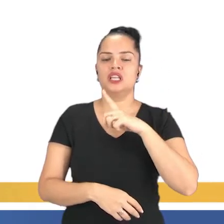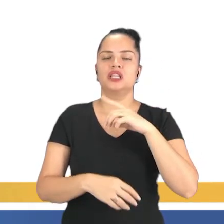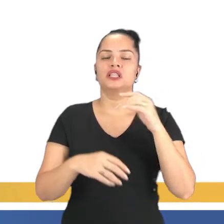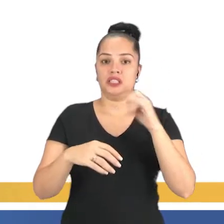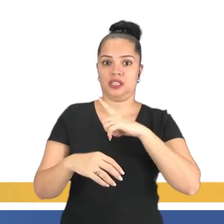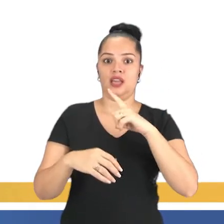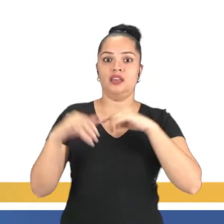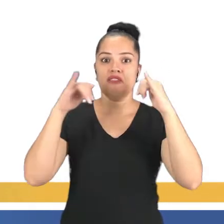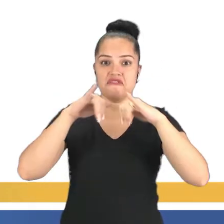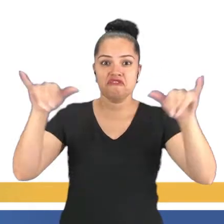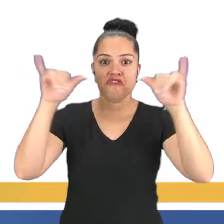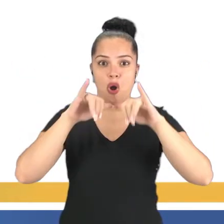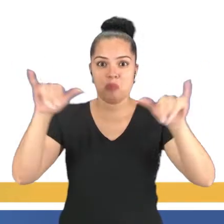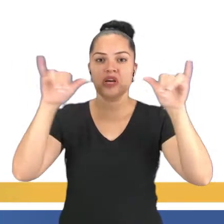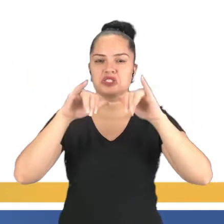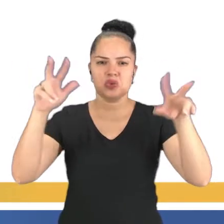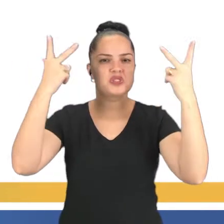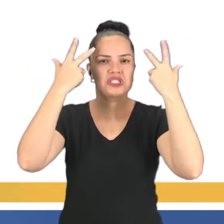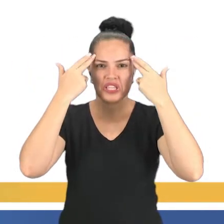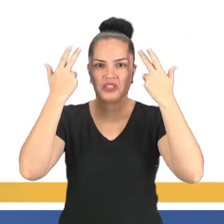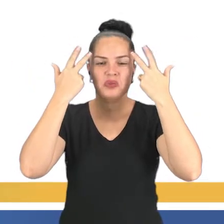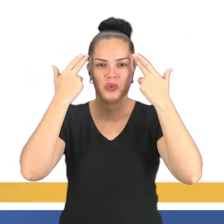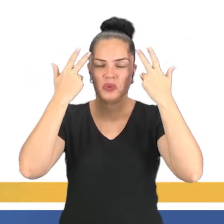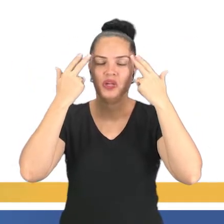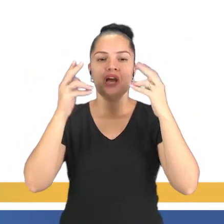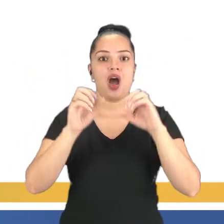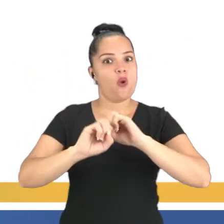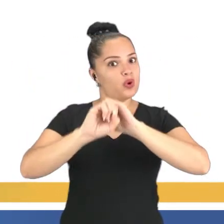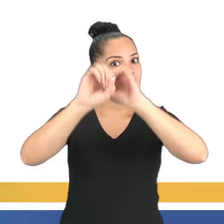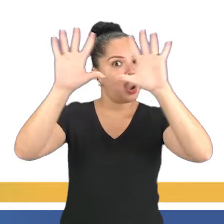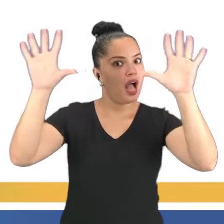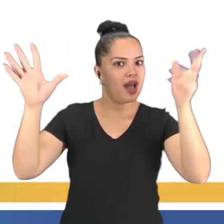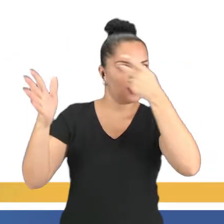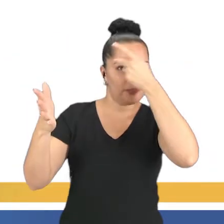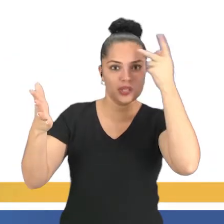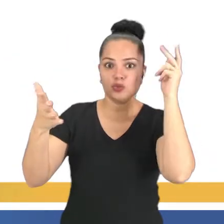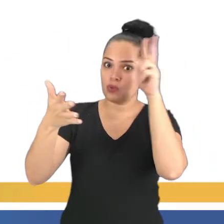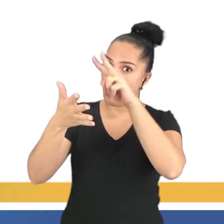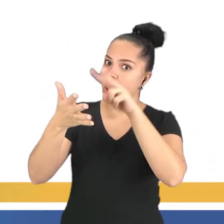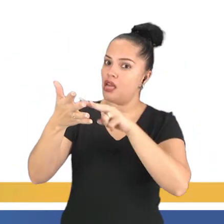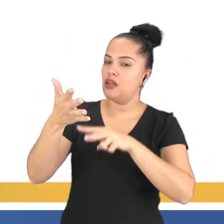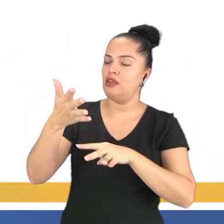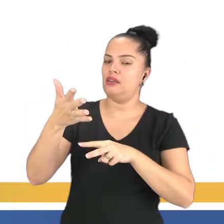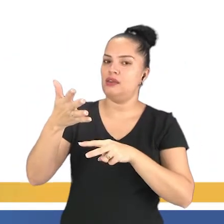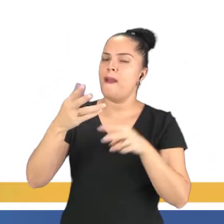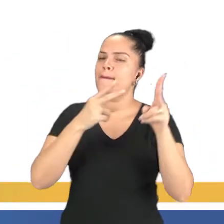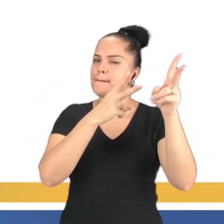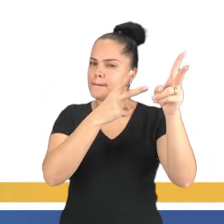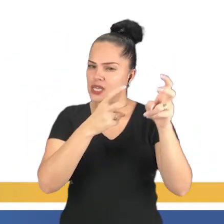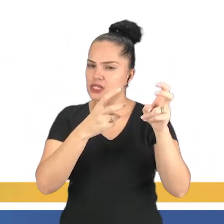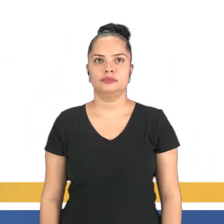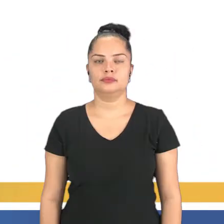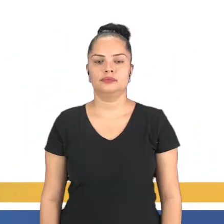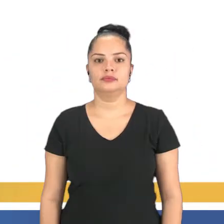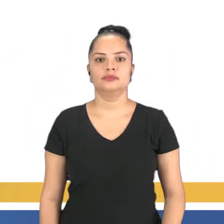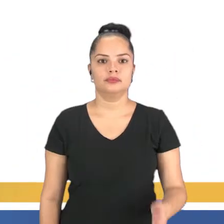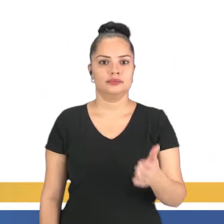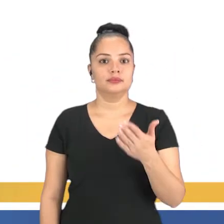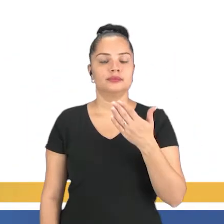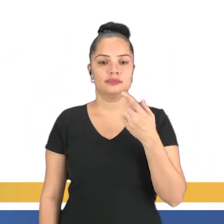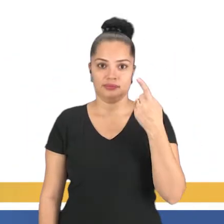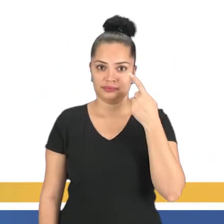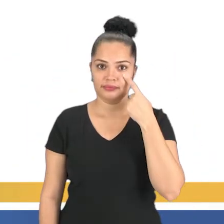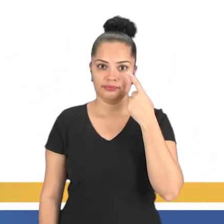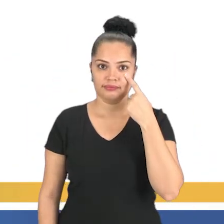de informação, que seja intuitivo e claro para o leitor. Lógico, observar isso aí com muito cuidado. Então,